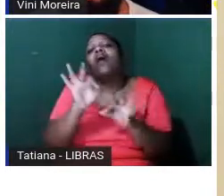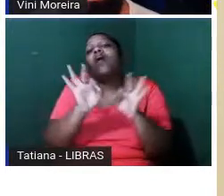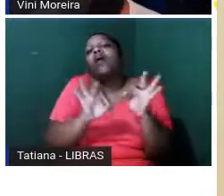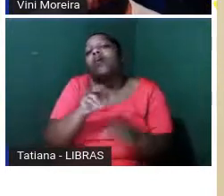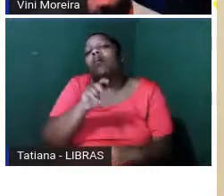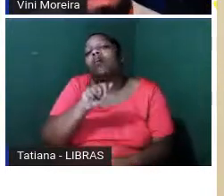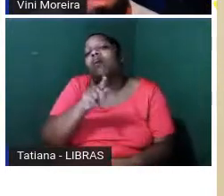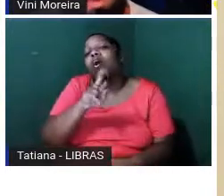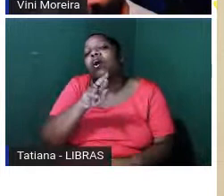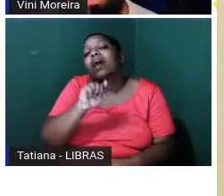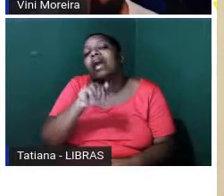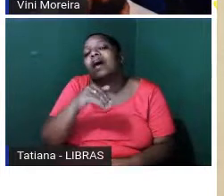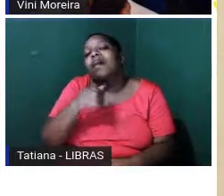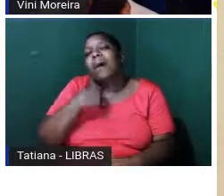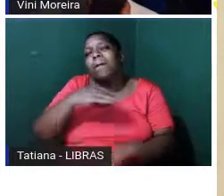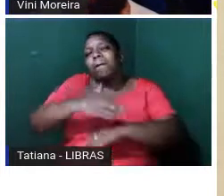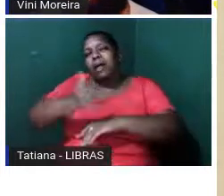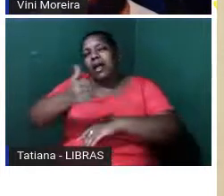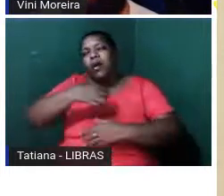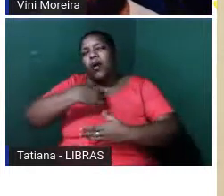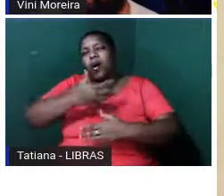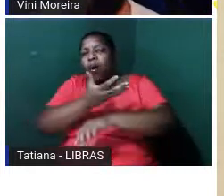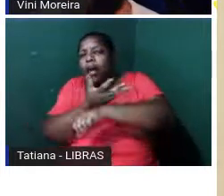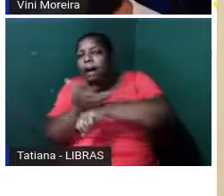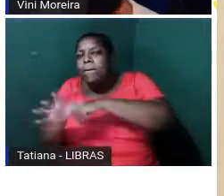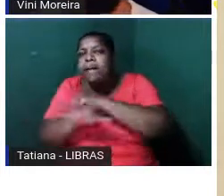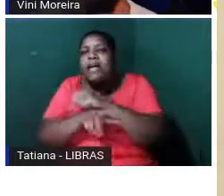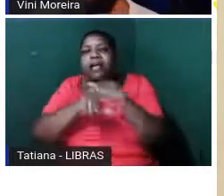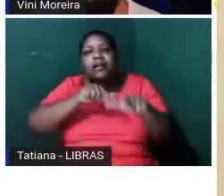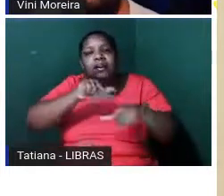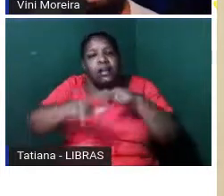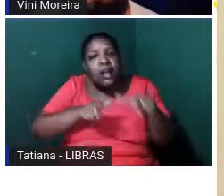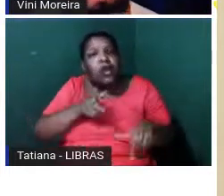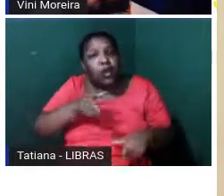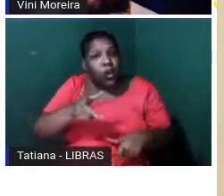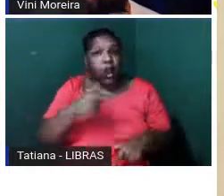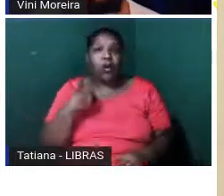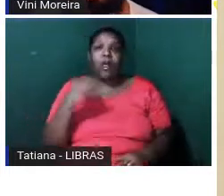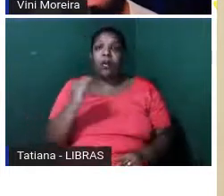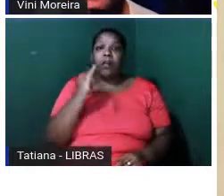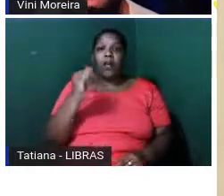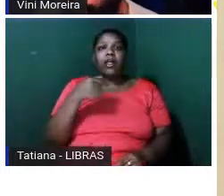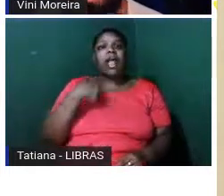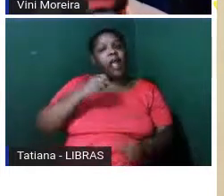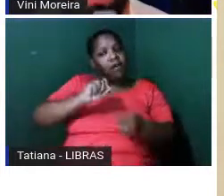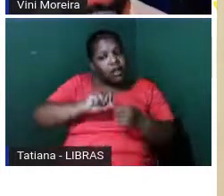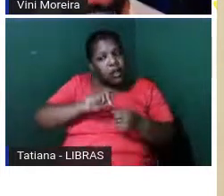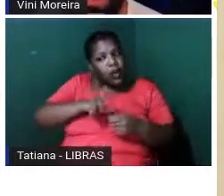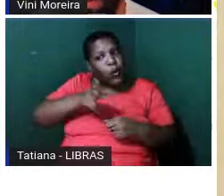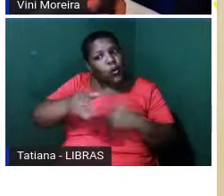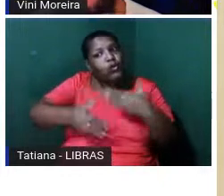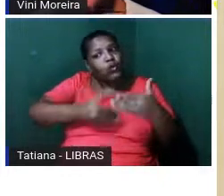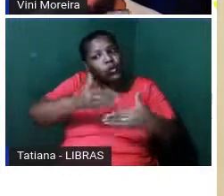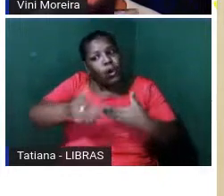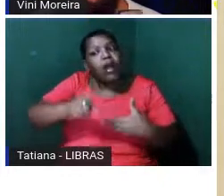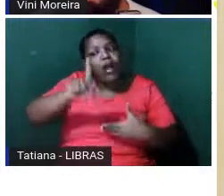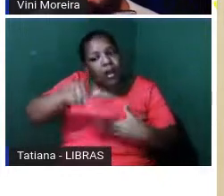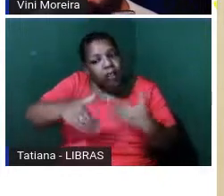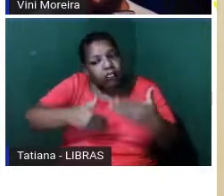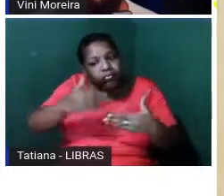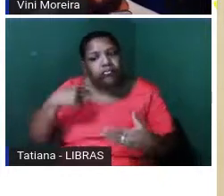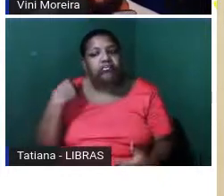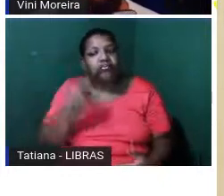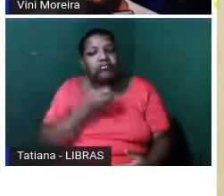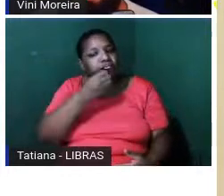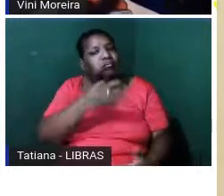dar melhor melhor ambiente para trabalhar melhor ambiente para você continuar fazendo isso é o que importa é fazer continuar E é isso que vai fazer a